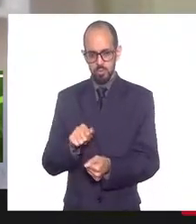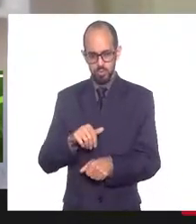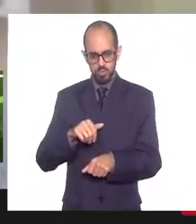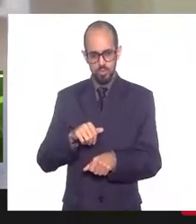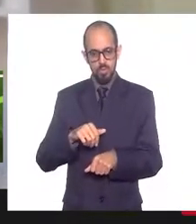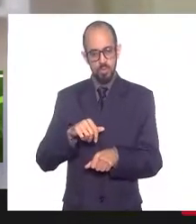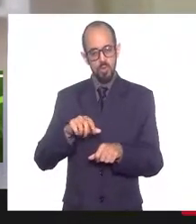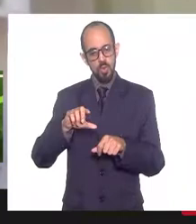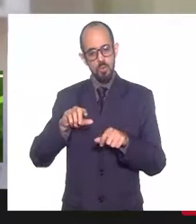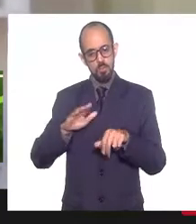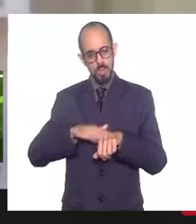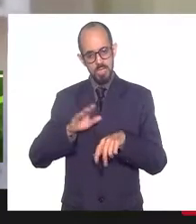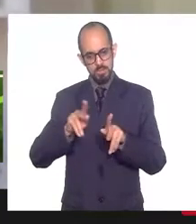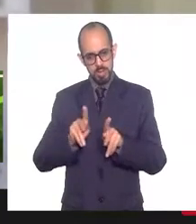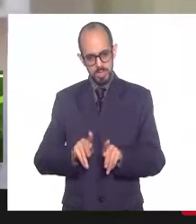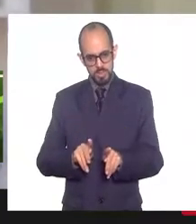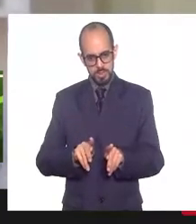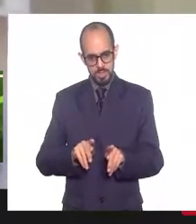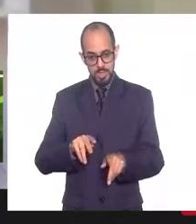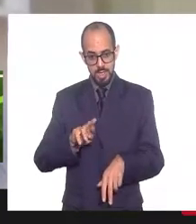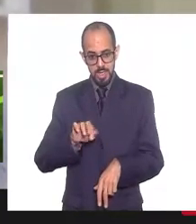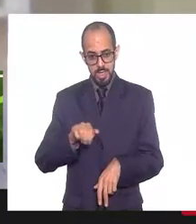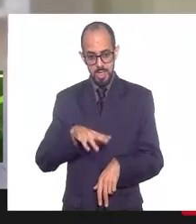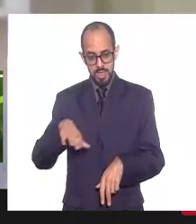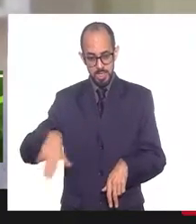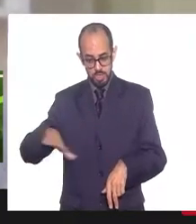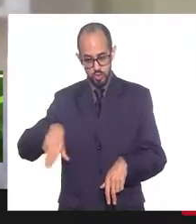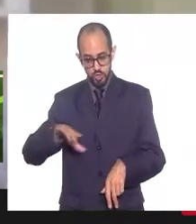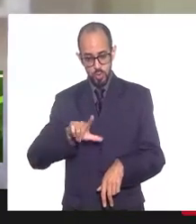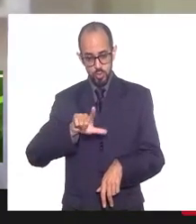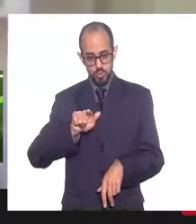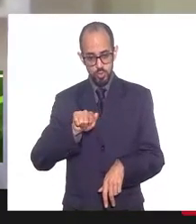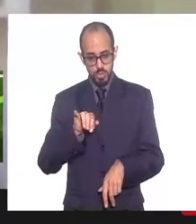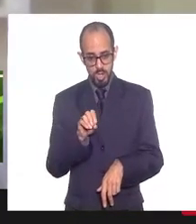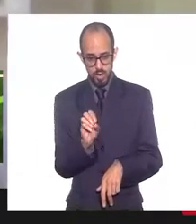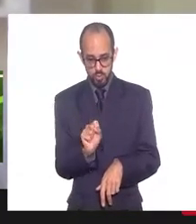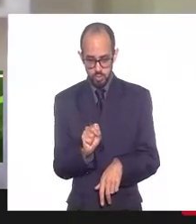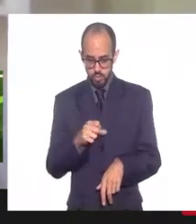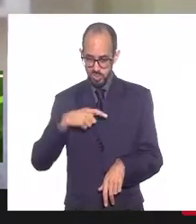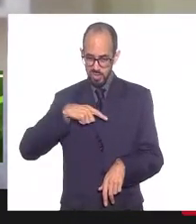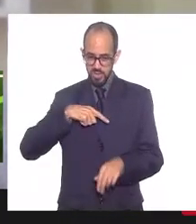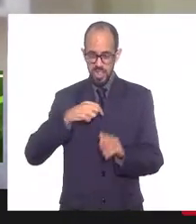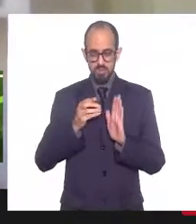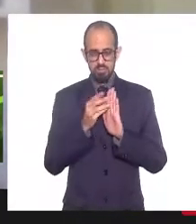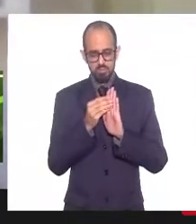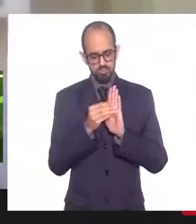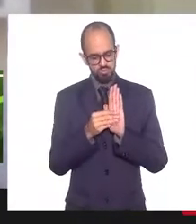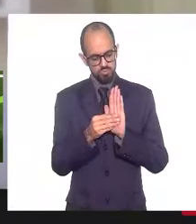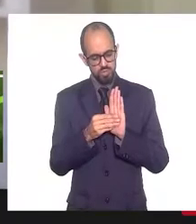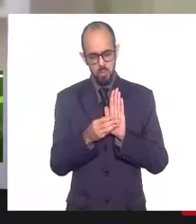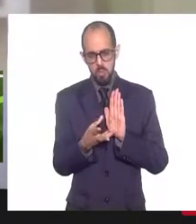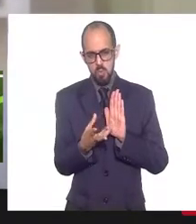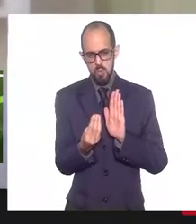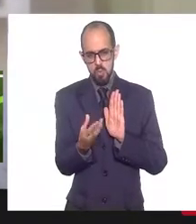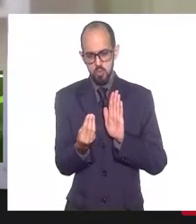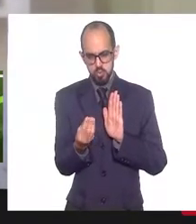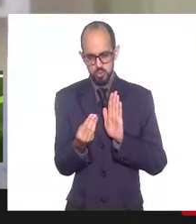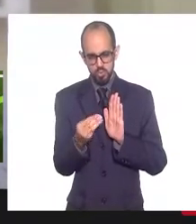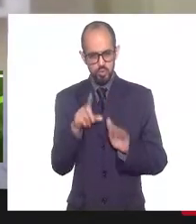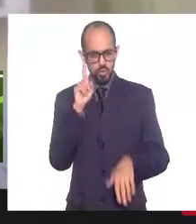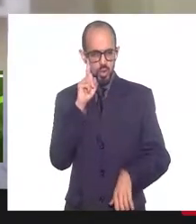dos lagos, os registros são muitos. Dia a dia aumenta o volume